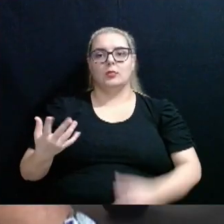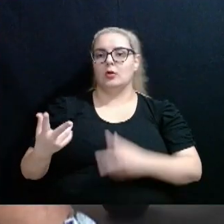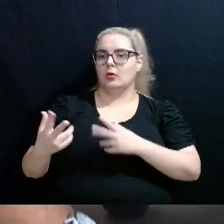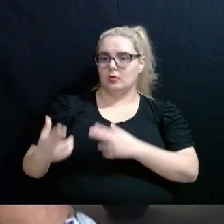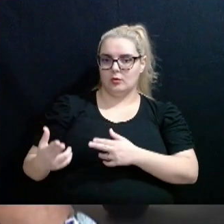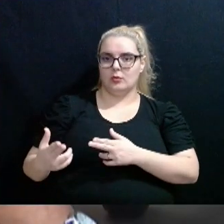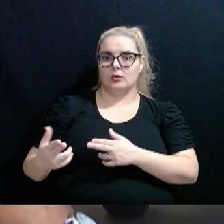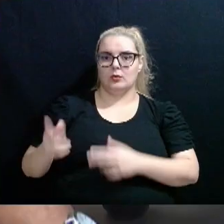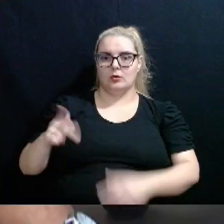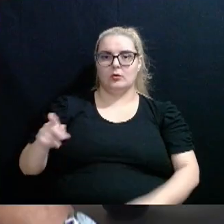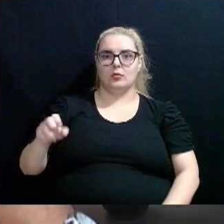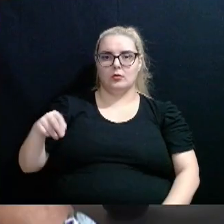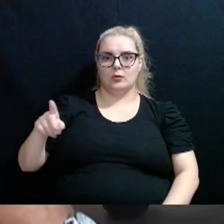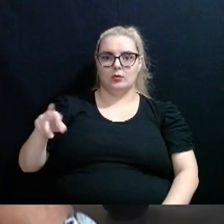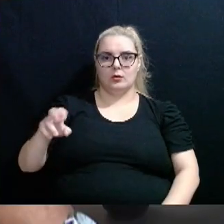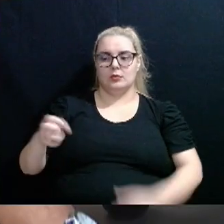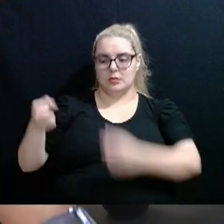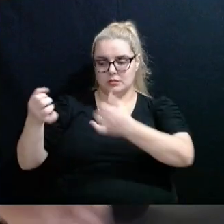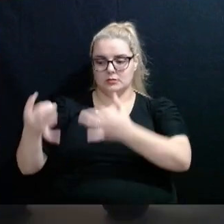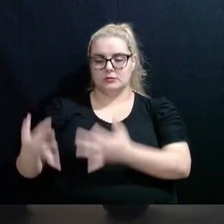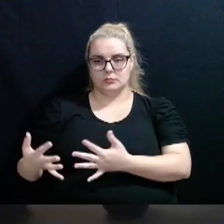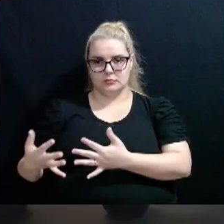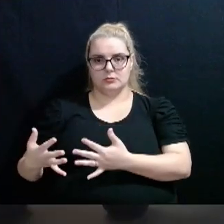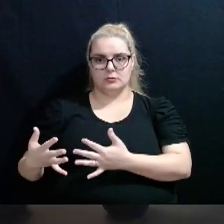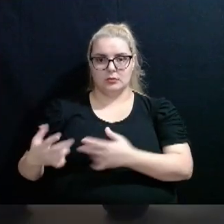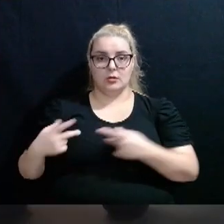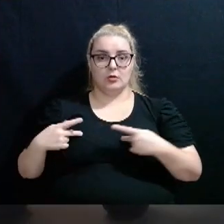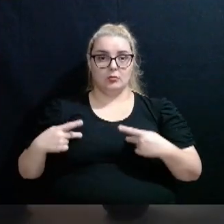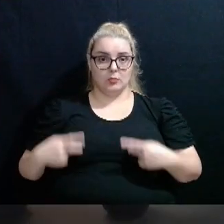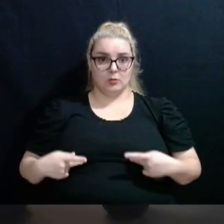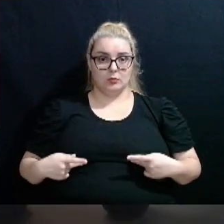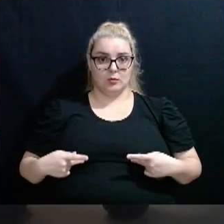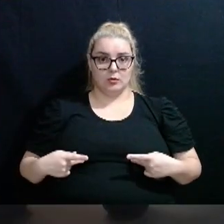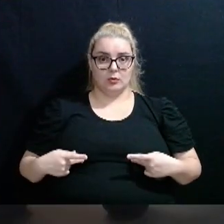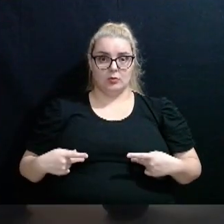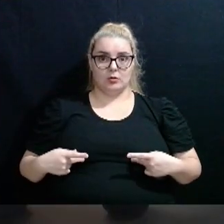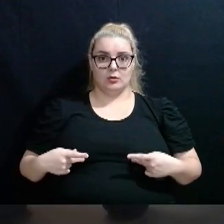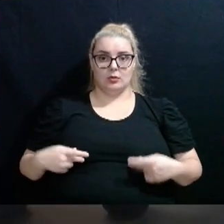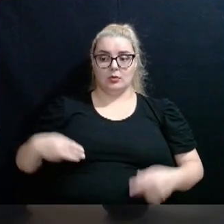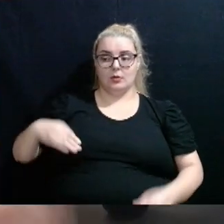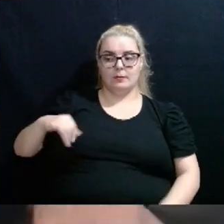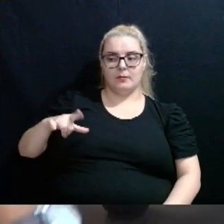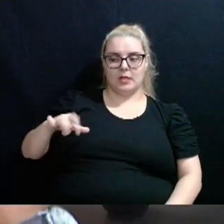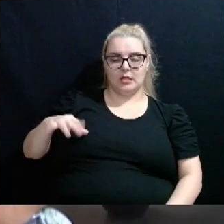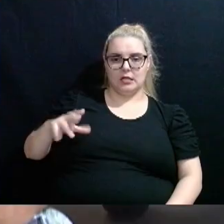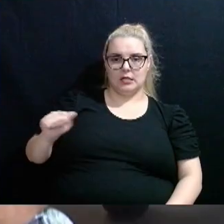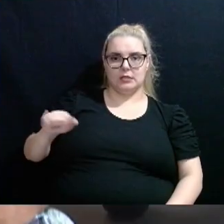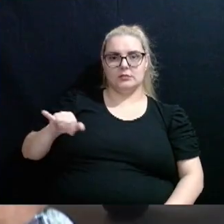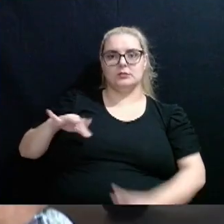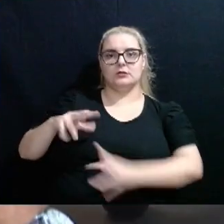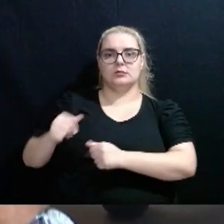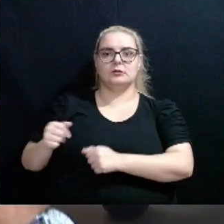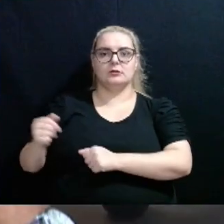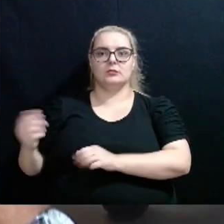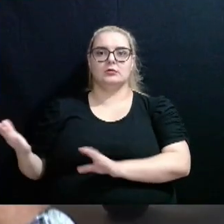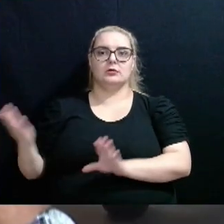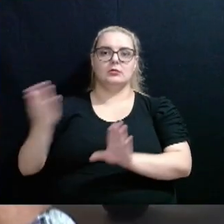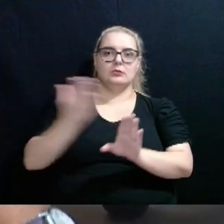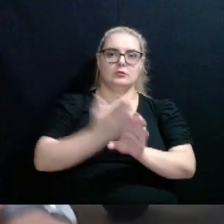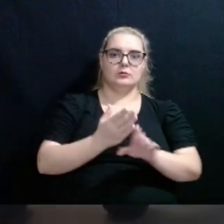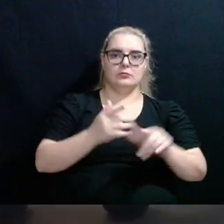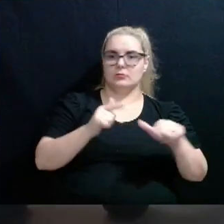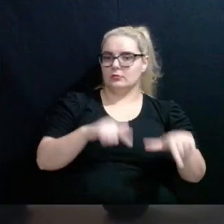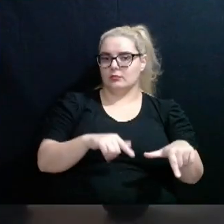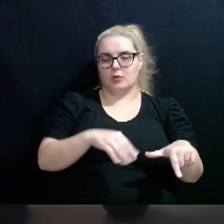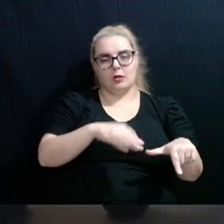André, uma postura de milícia internacional que vai se encontrar com uma milícia local.